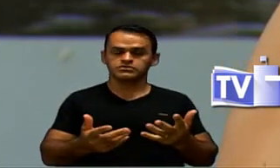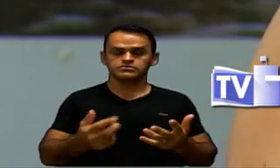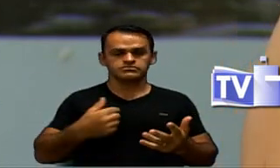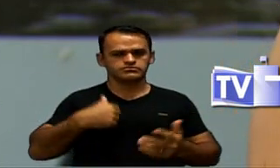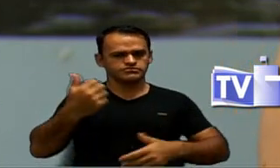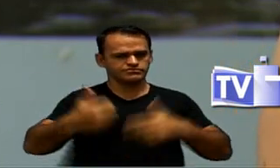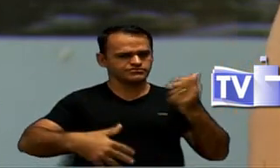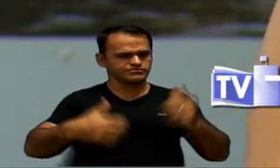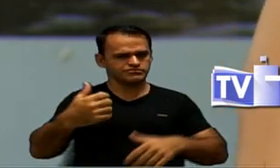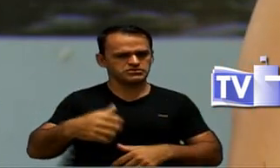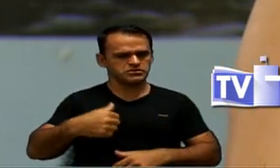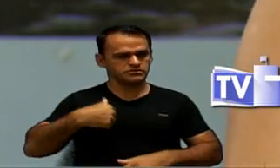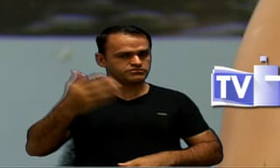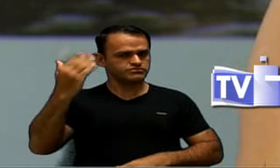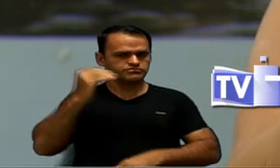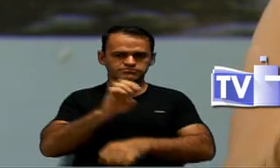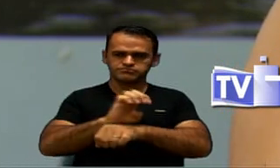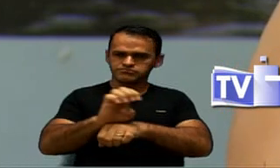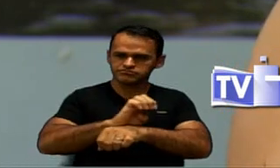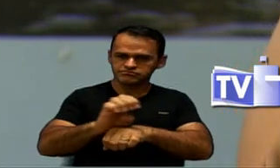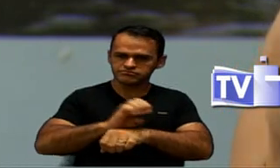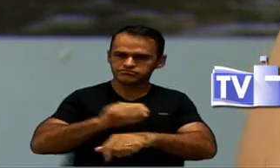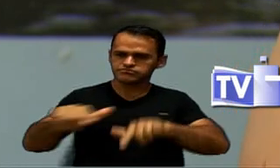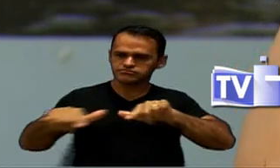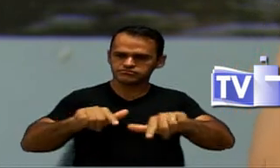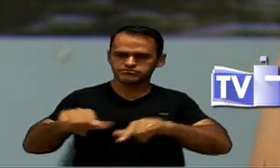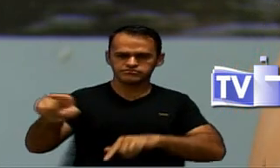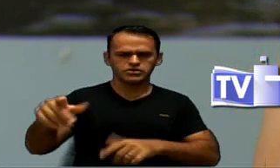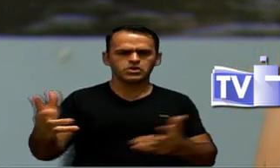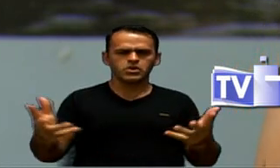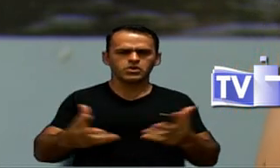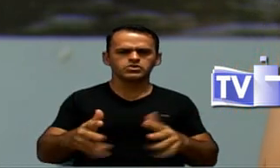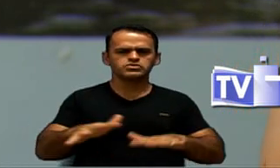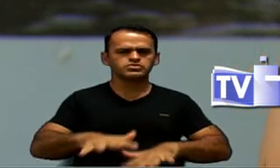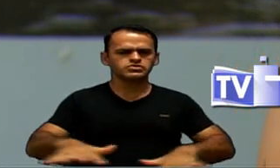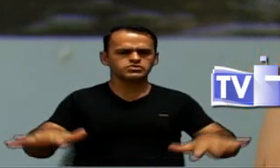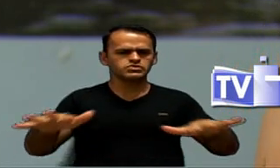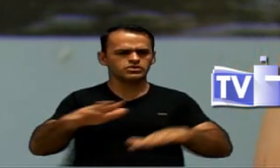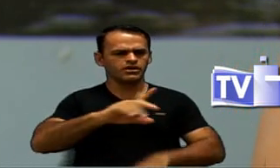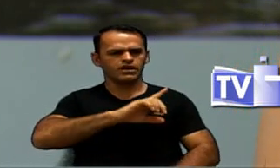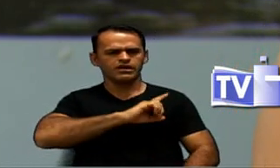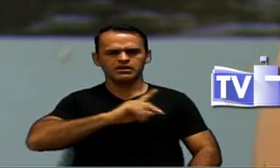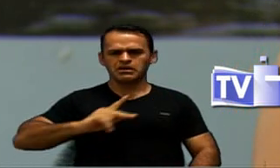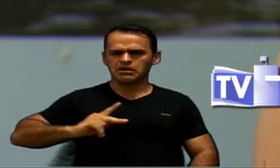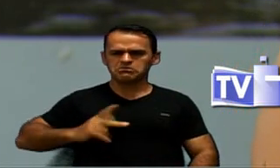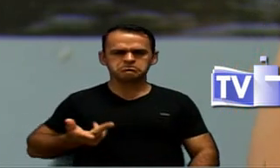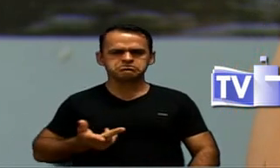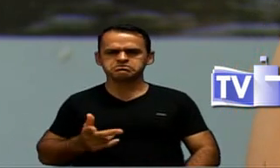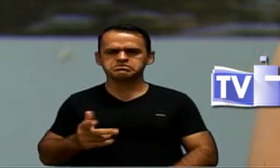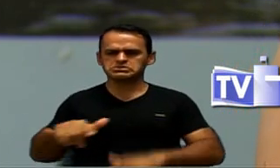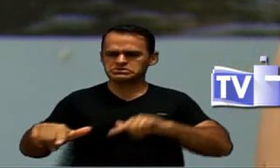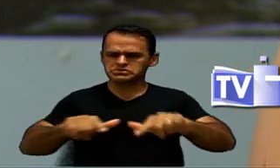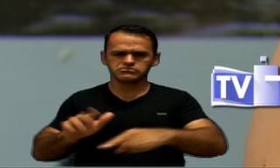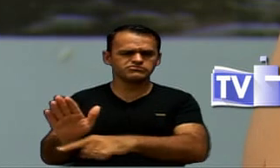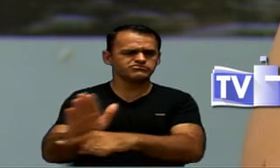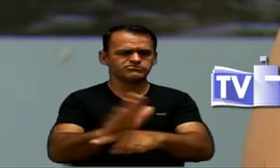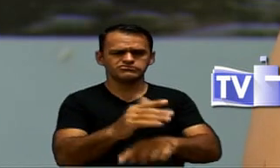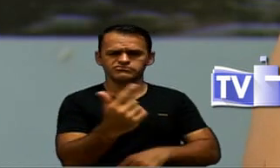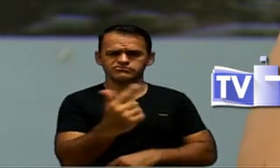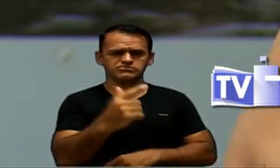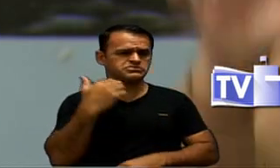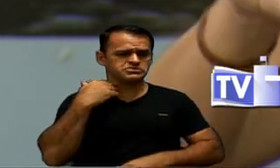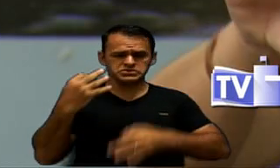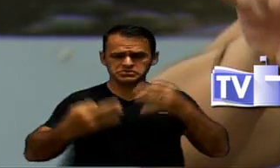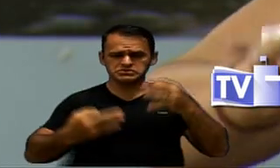fui estagiária delas lá. Mas, infelizmente, a política hoje da Defensoria Pública do Estado de São Paulo, ela não atende a vítima de violência junto ao